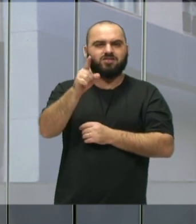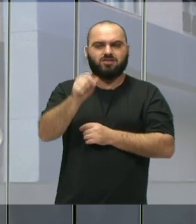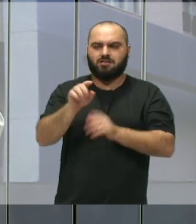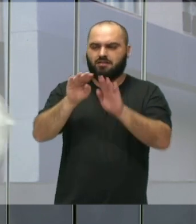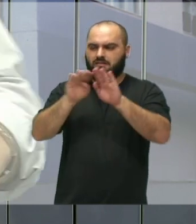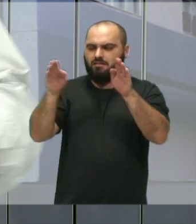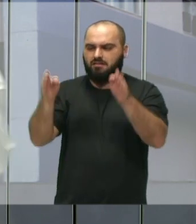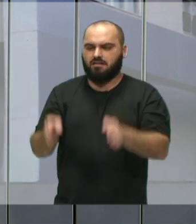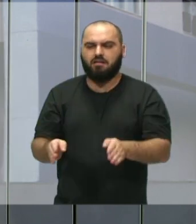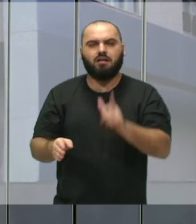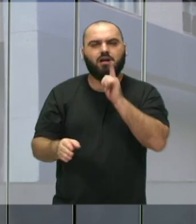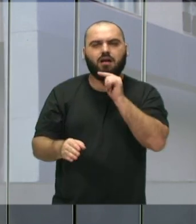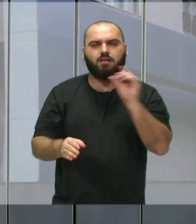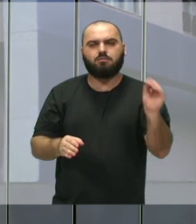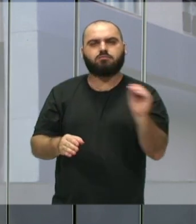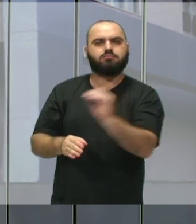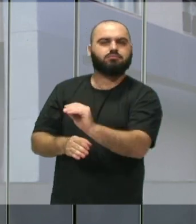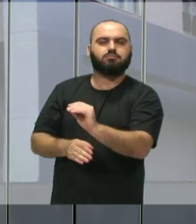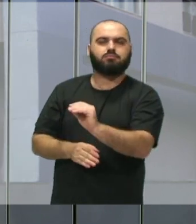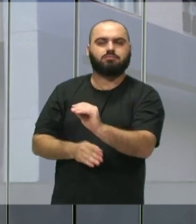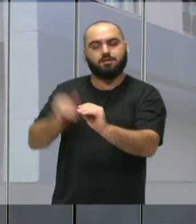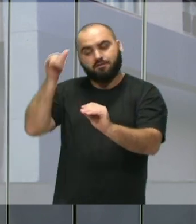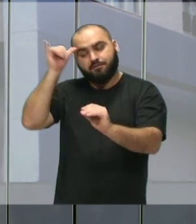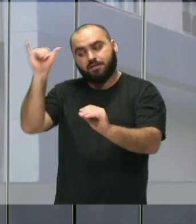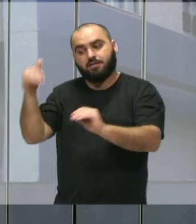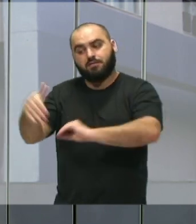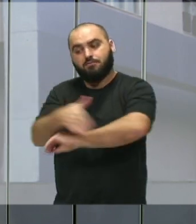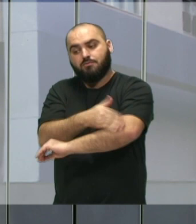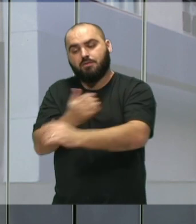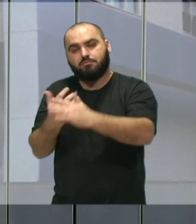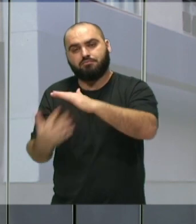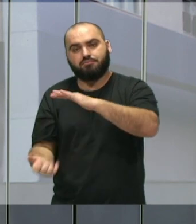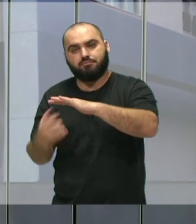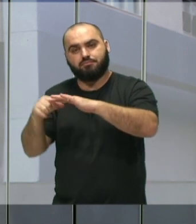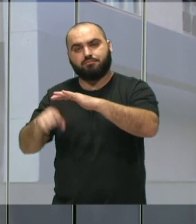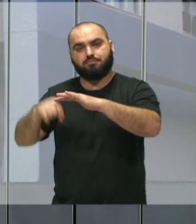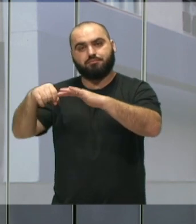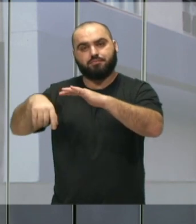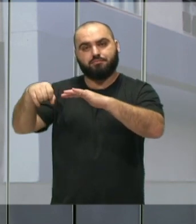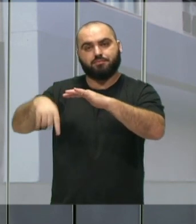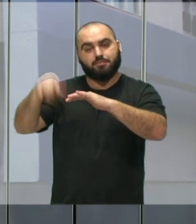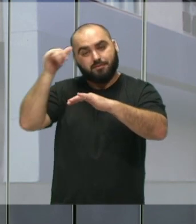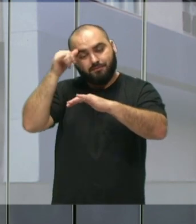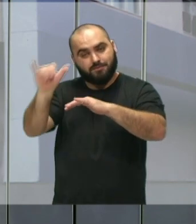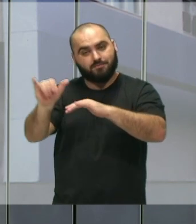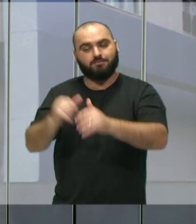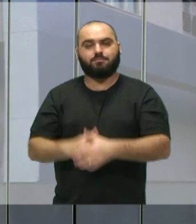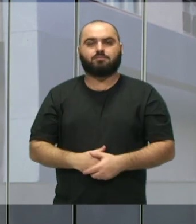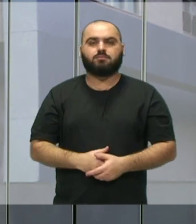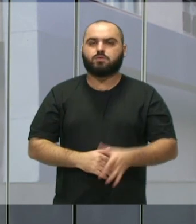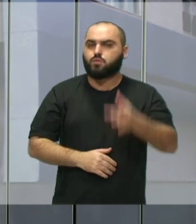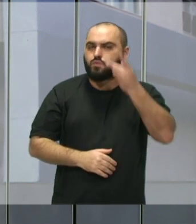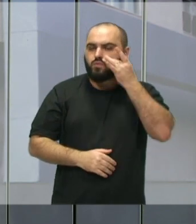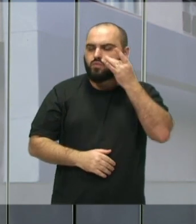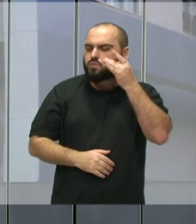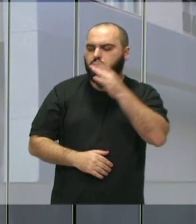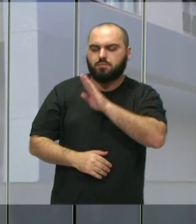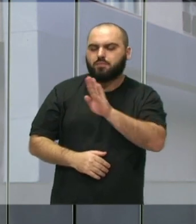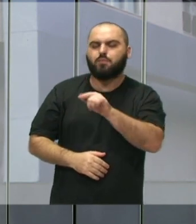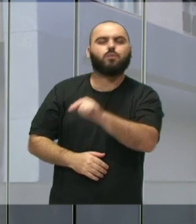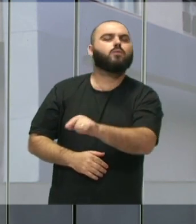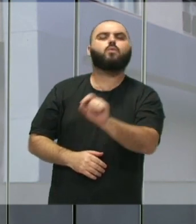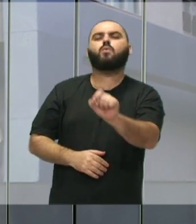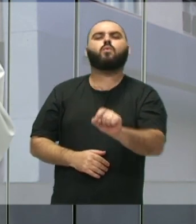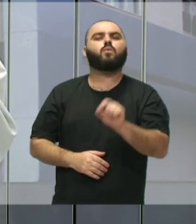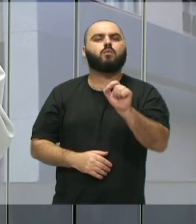esse depósito ali dos resíduos no próprio caminhão. E o custo-benefício disso,